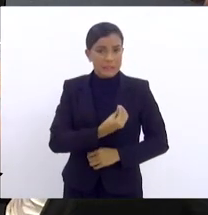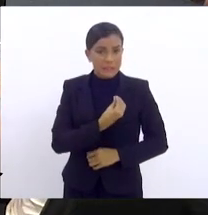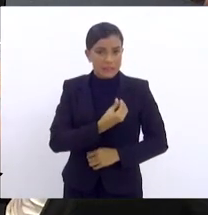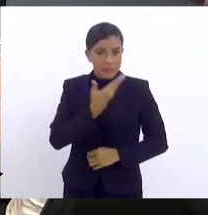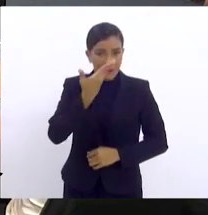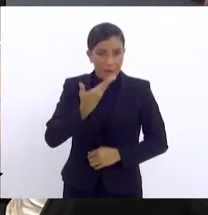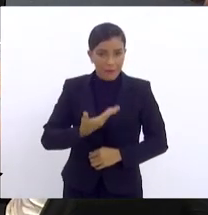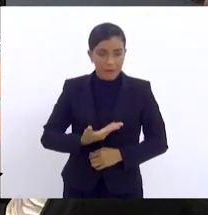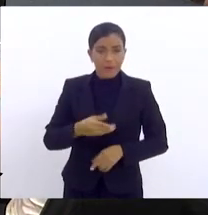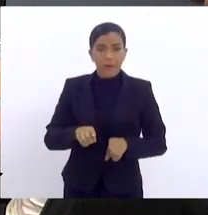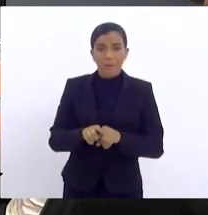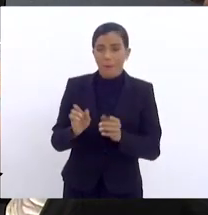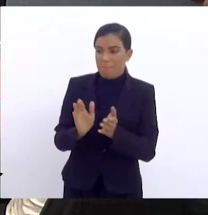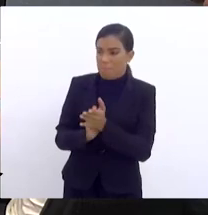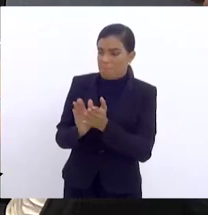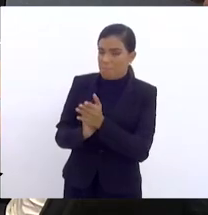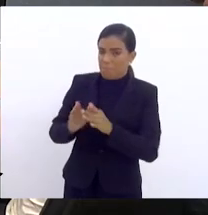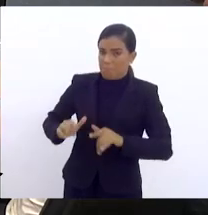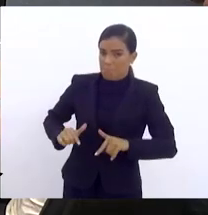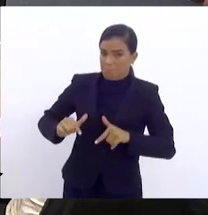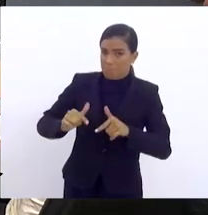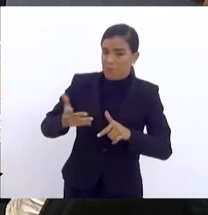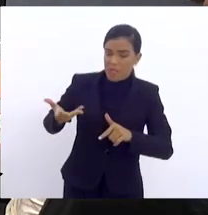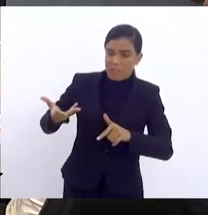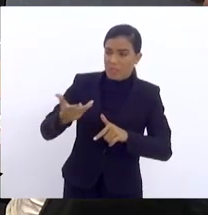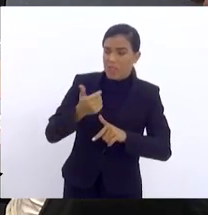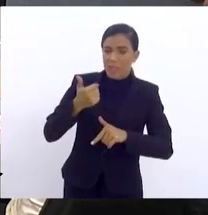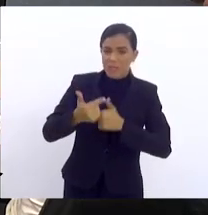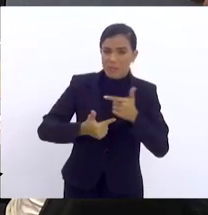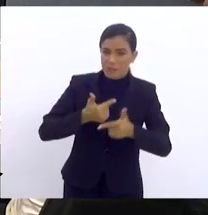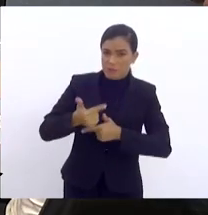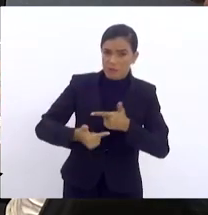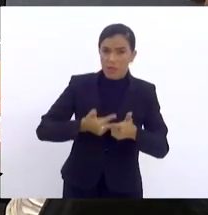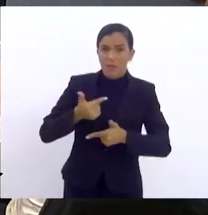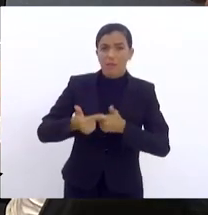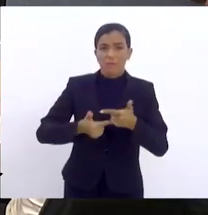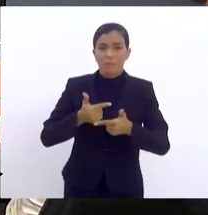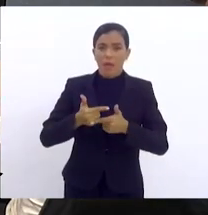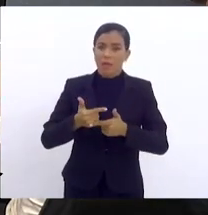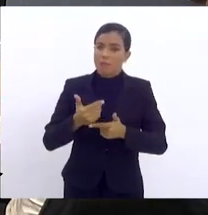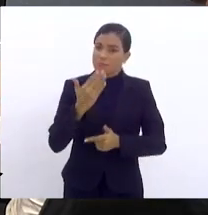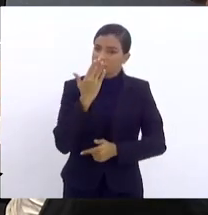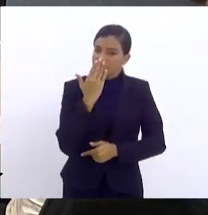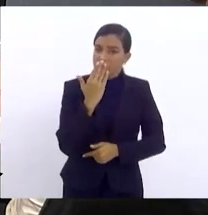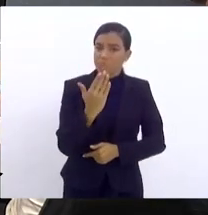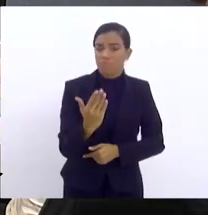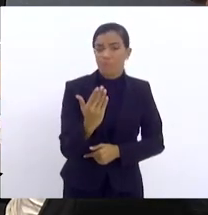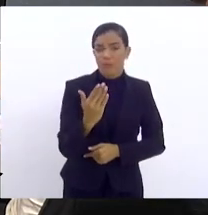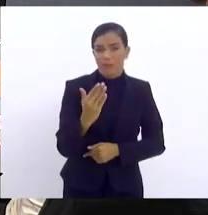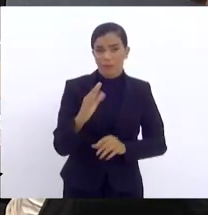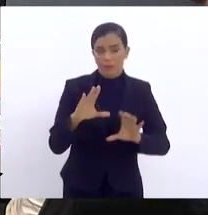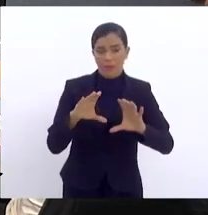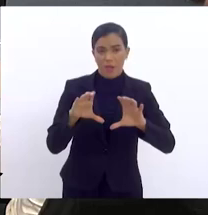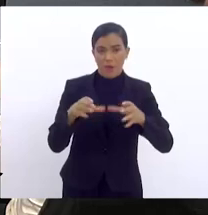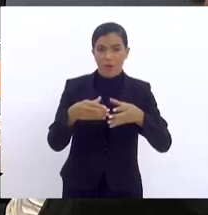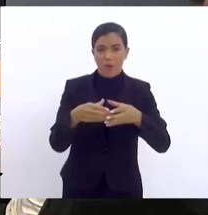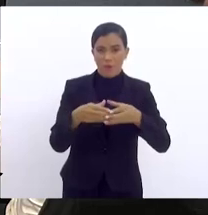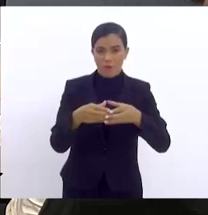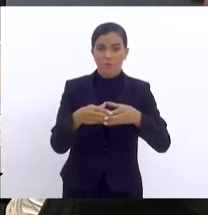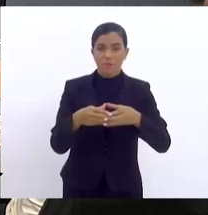parabenizar vossa excelência pelo excelente trabalho que o excelência vem fazendo a frente dessa comissão